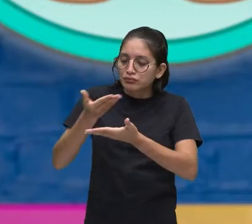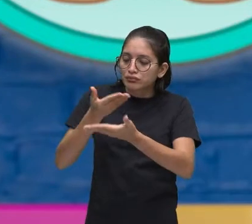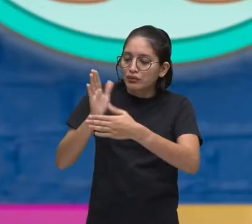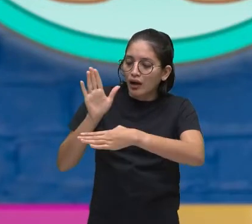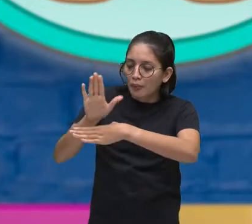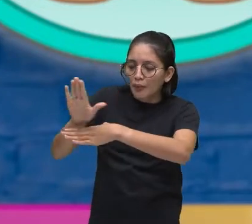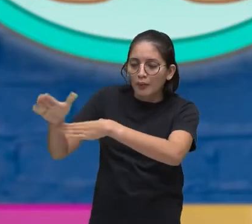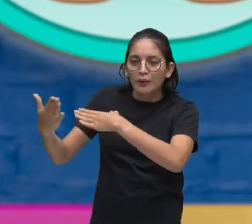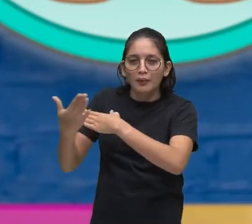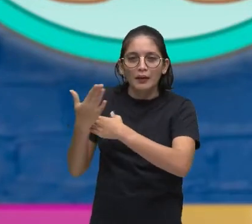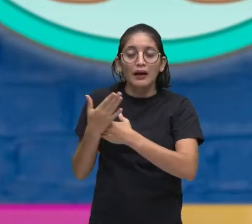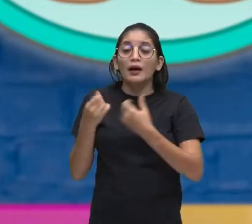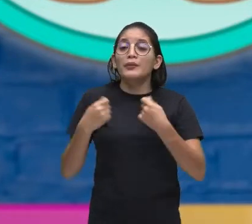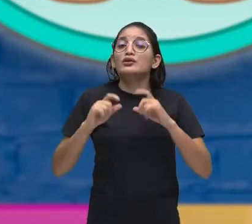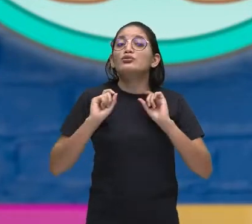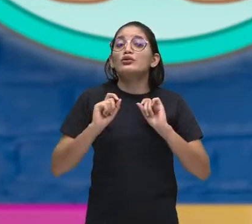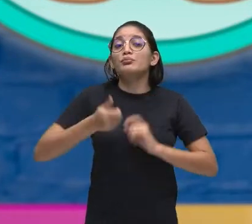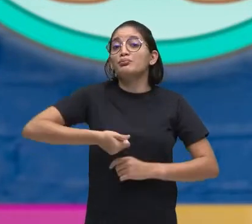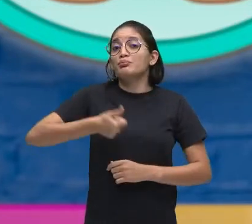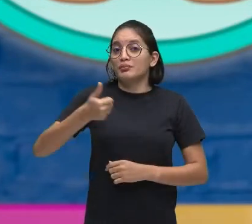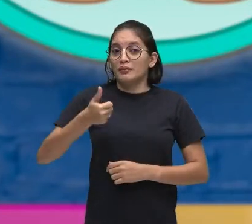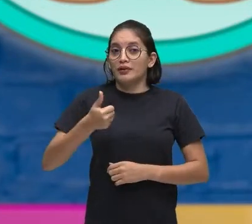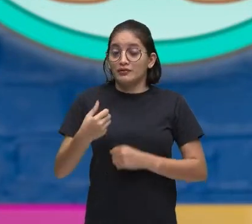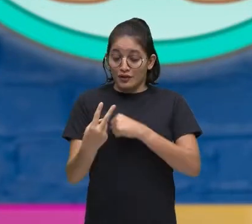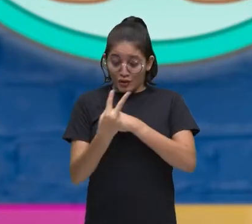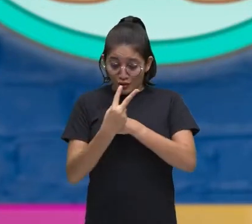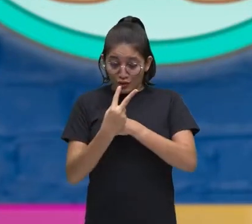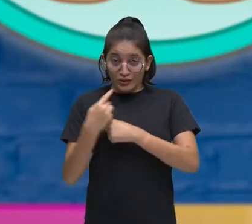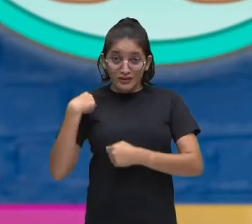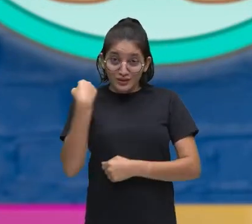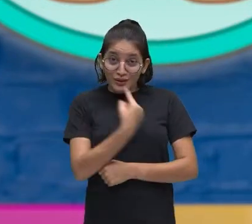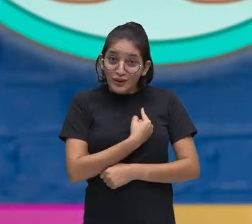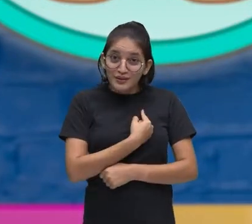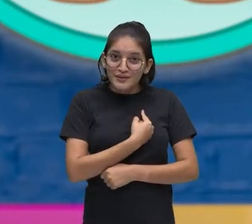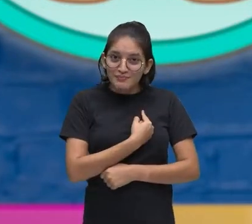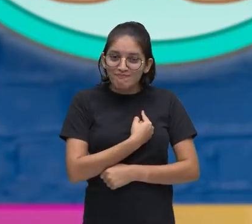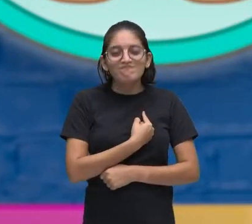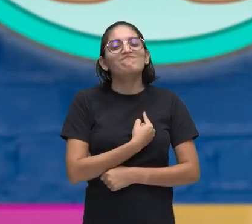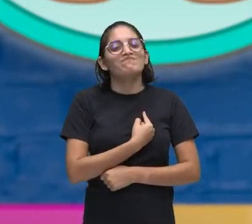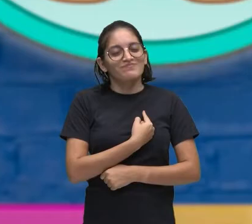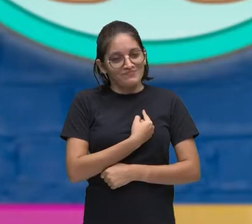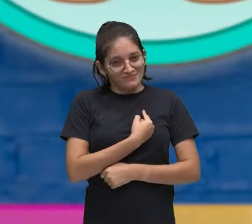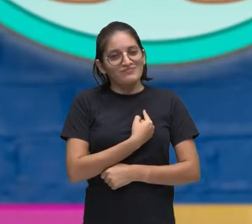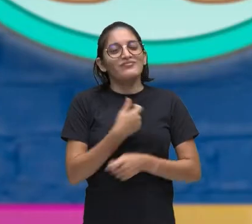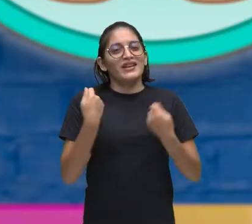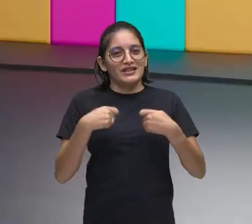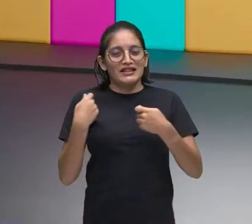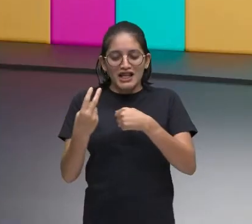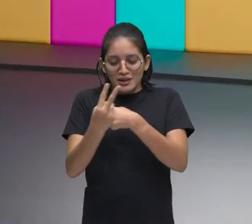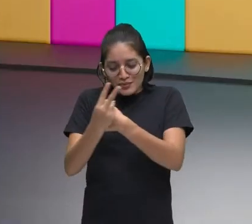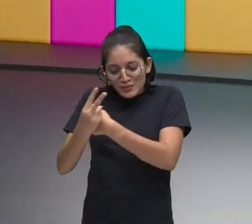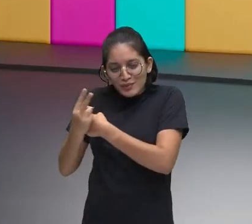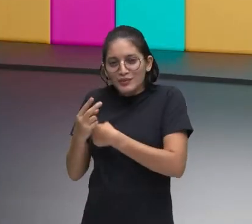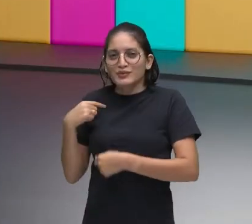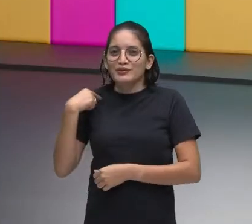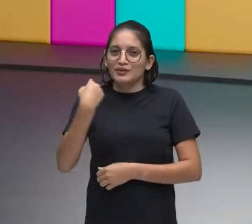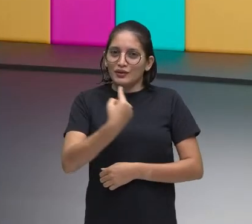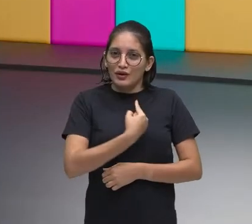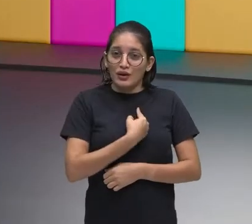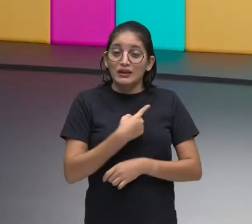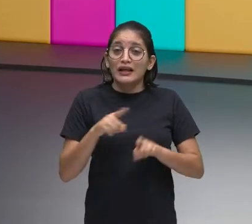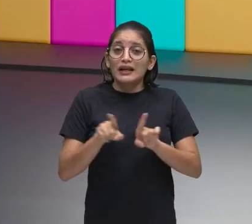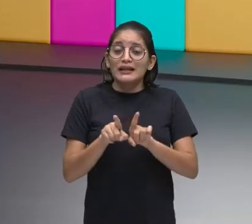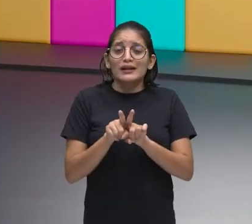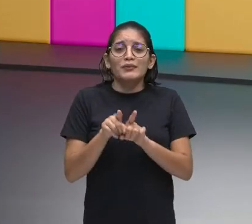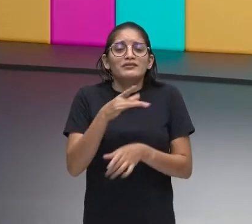empático, a gente tem que, primeiro, cuidar da gente, não é, Débora? A gente tem que cuidar da gente primeiro, né? Cuidar da